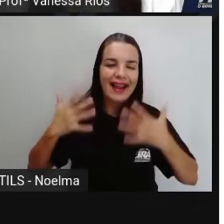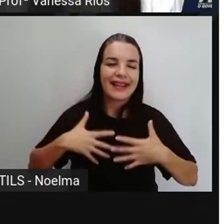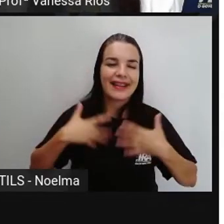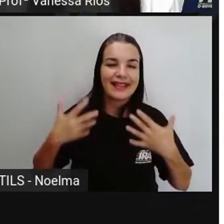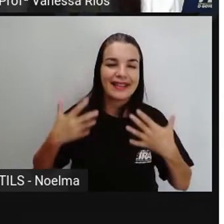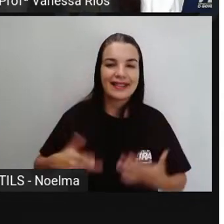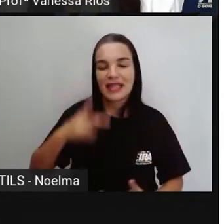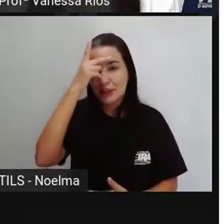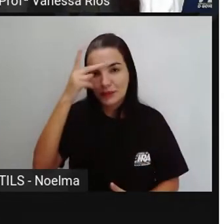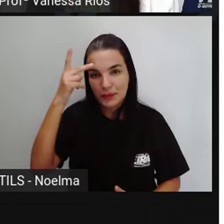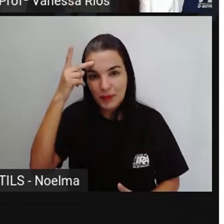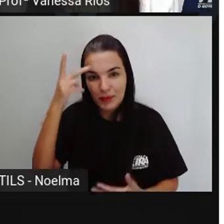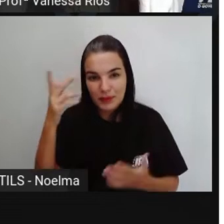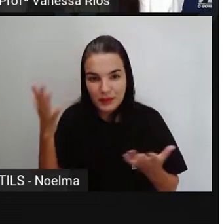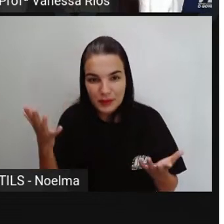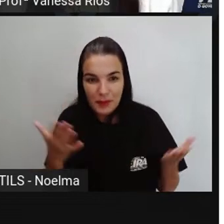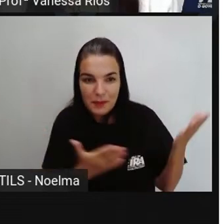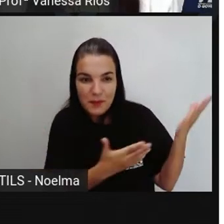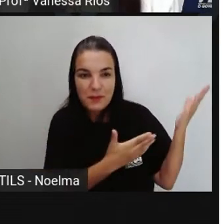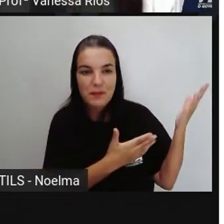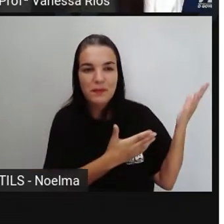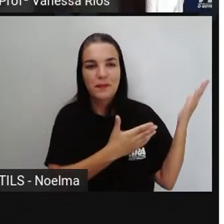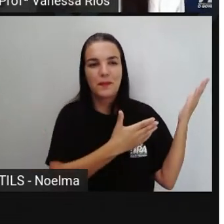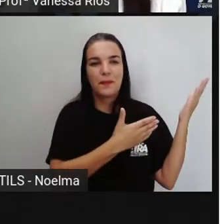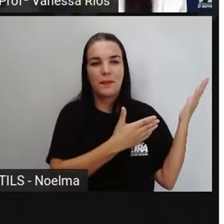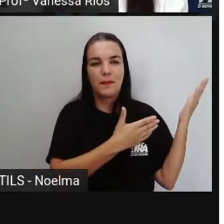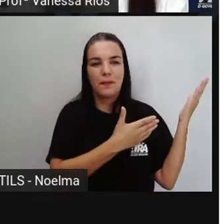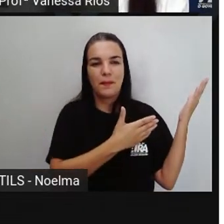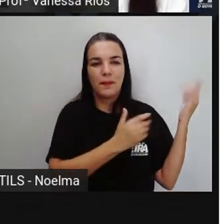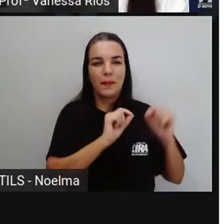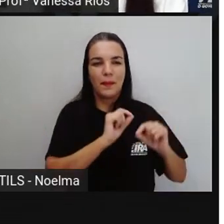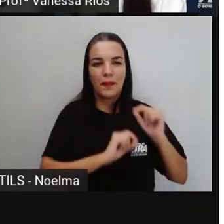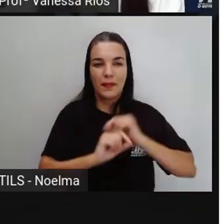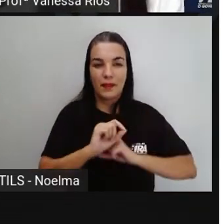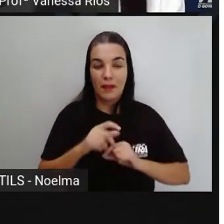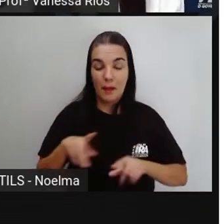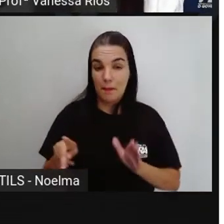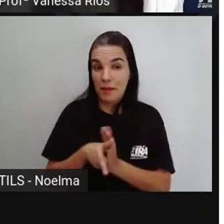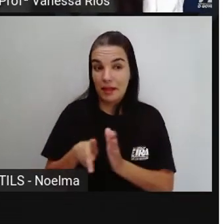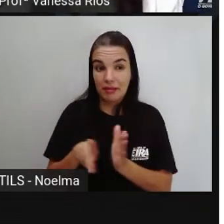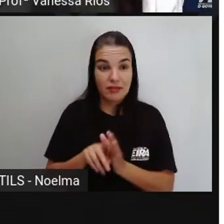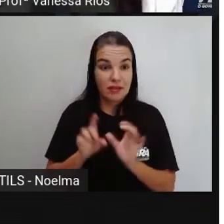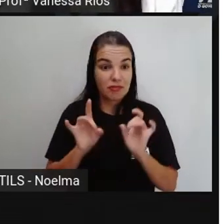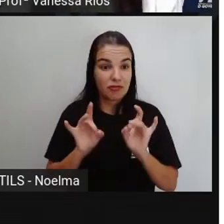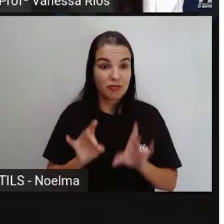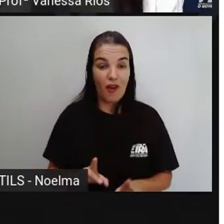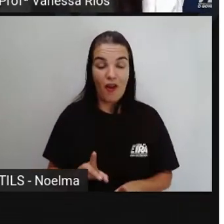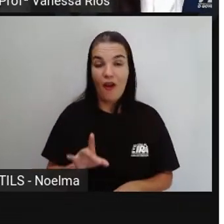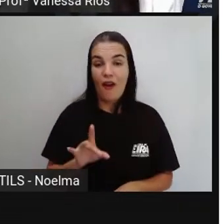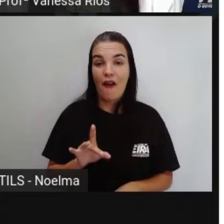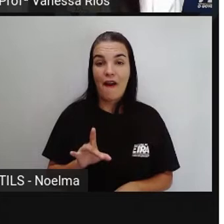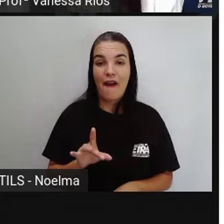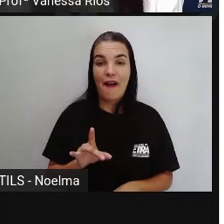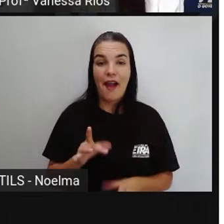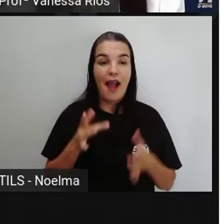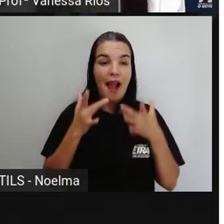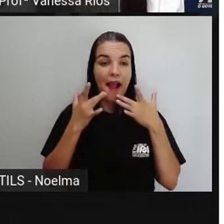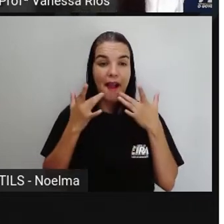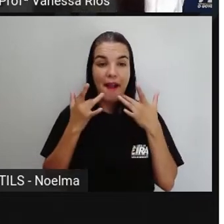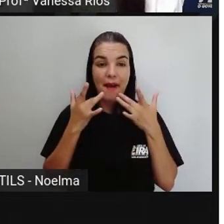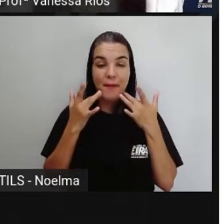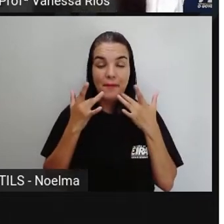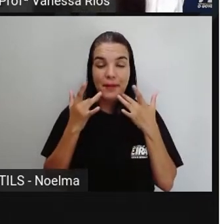Então, existem aí influências em danças que são danças típicas, né, que acontecem em